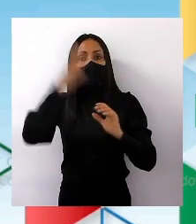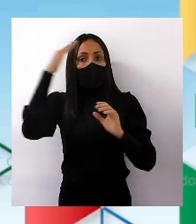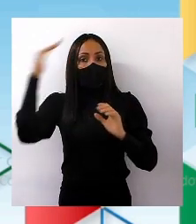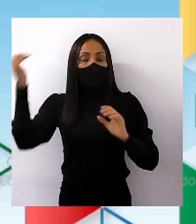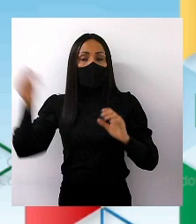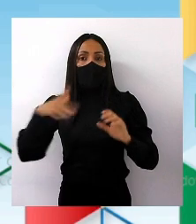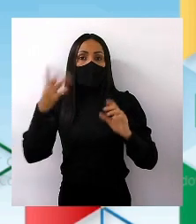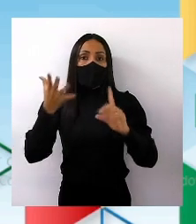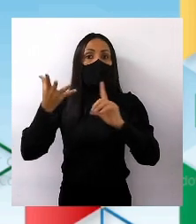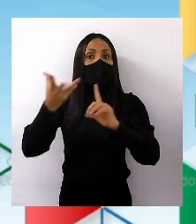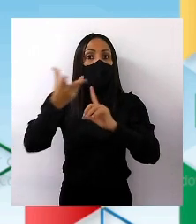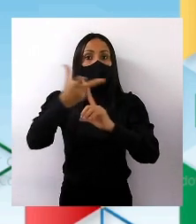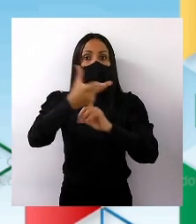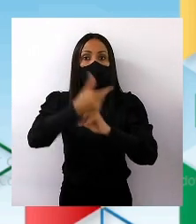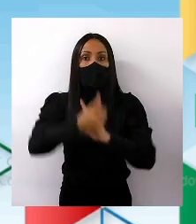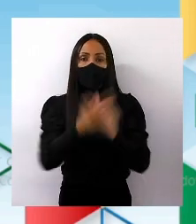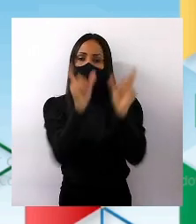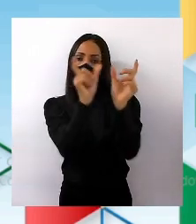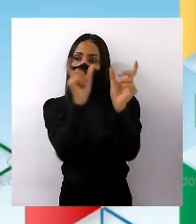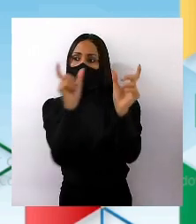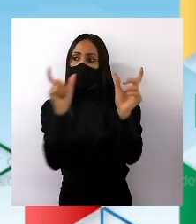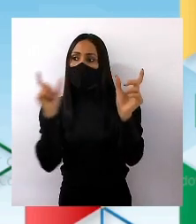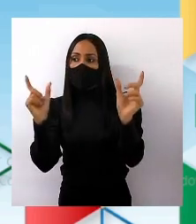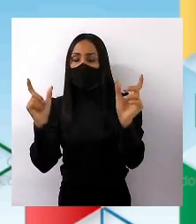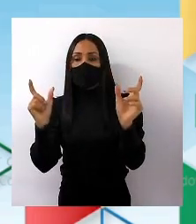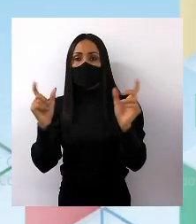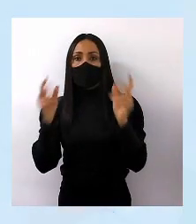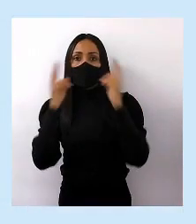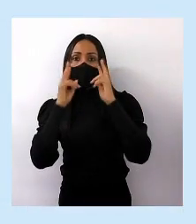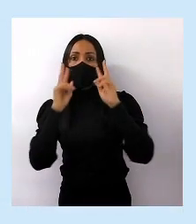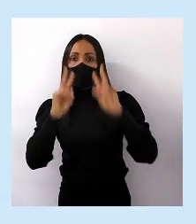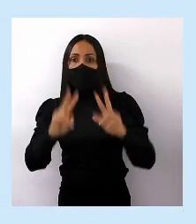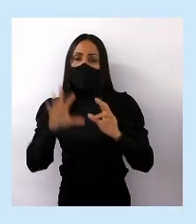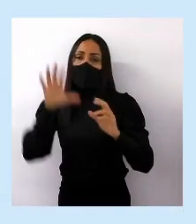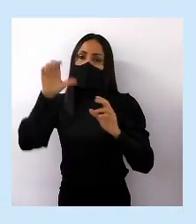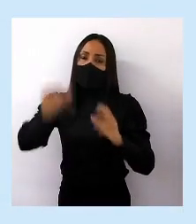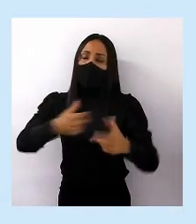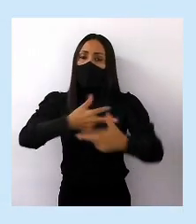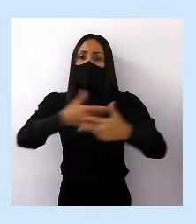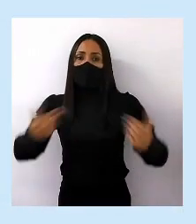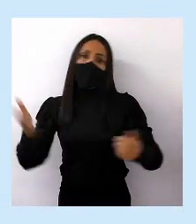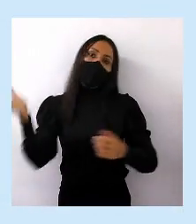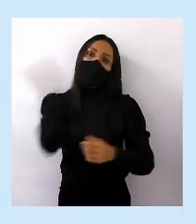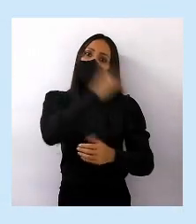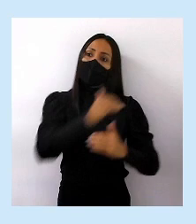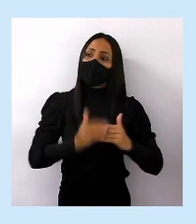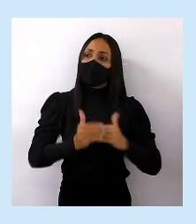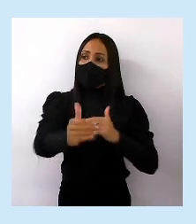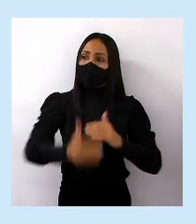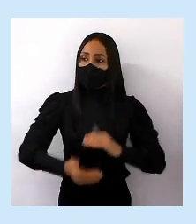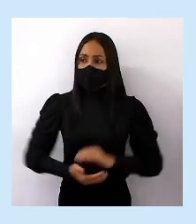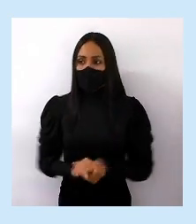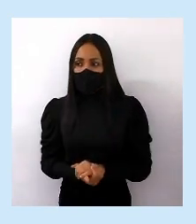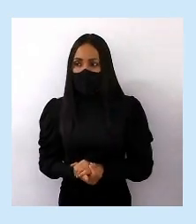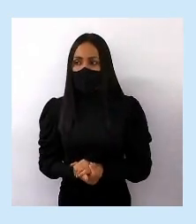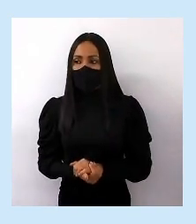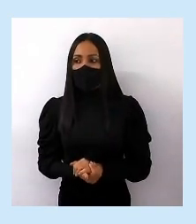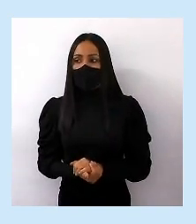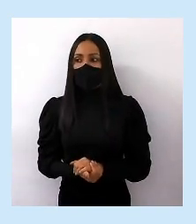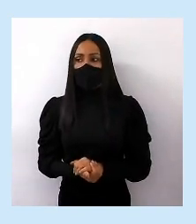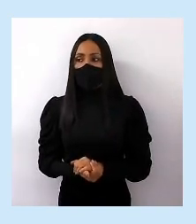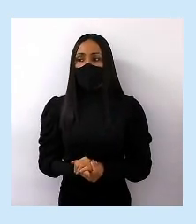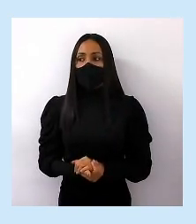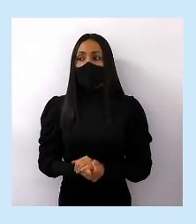seus aspectos composicionais. Preste atenção, pegue o material e vamos começar, beleza?